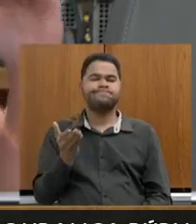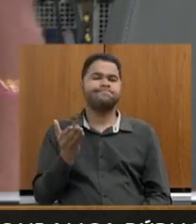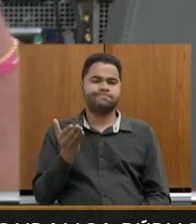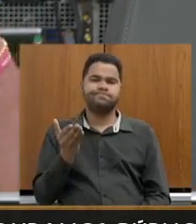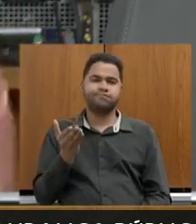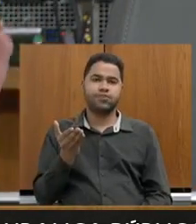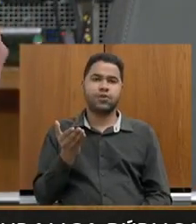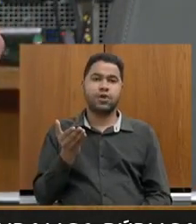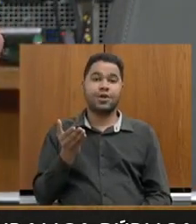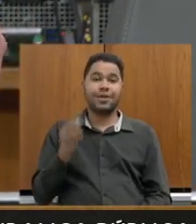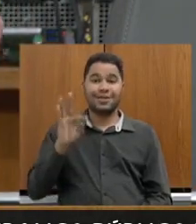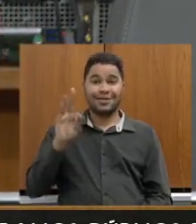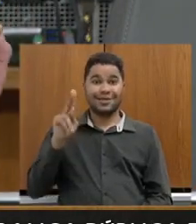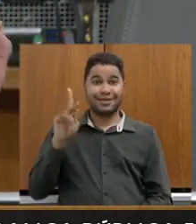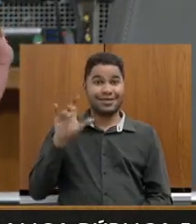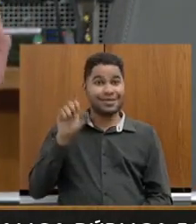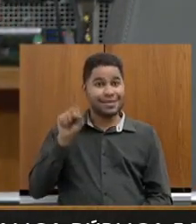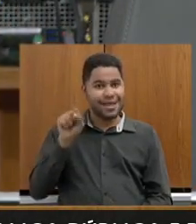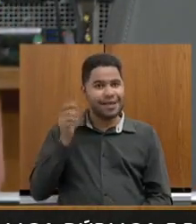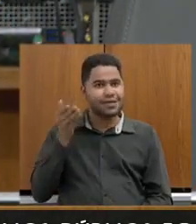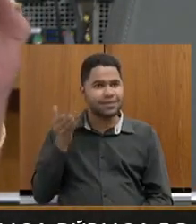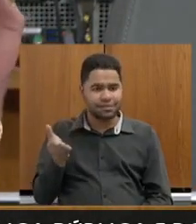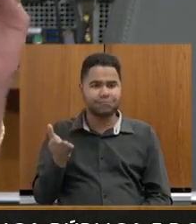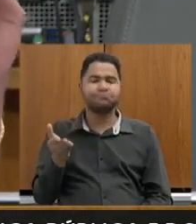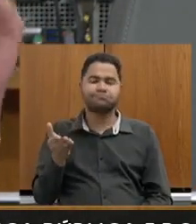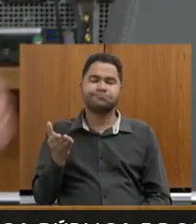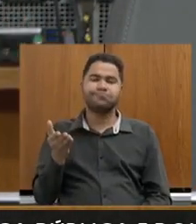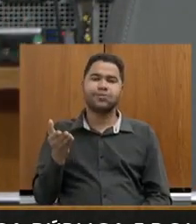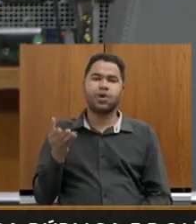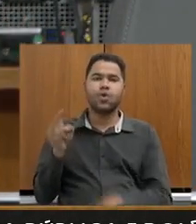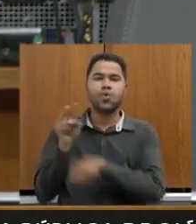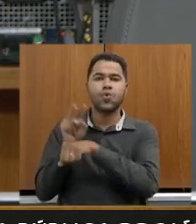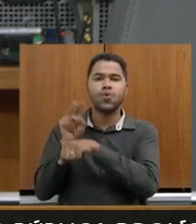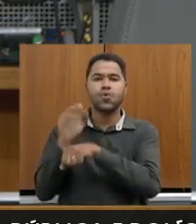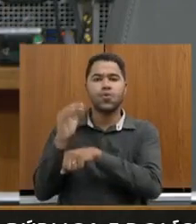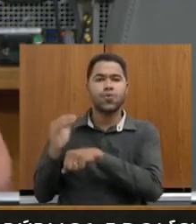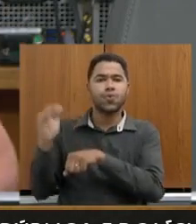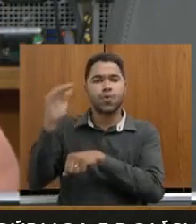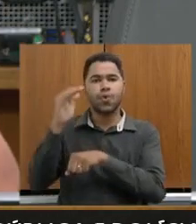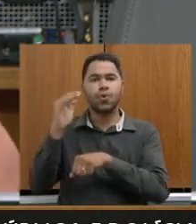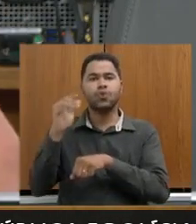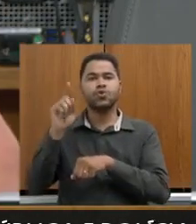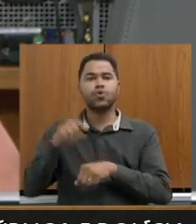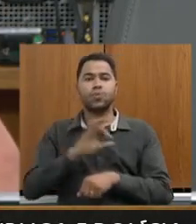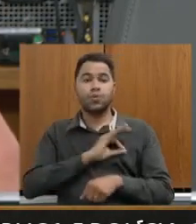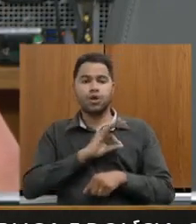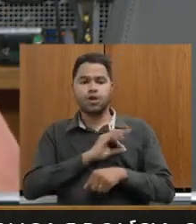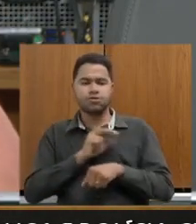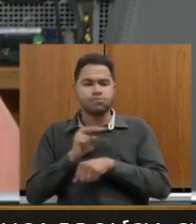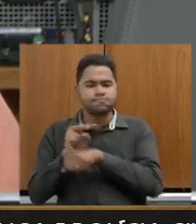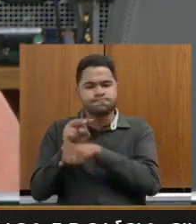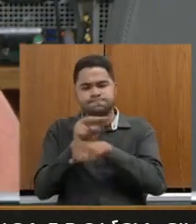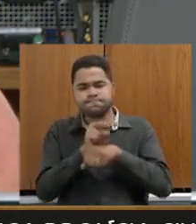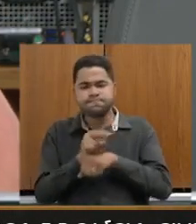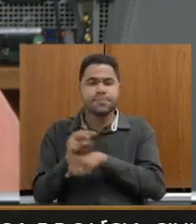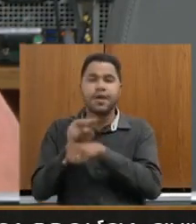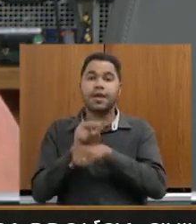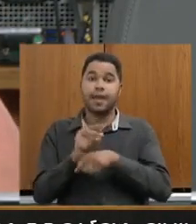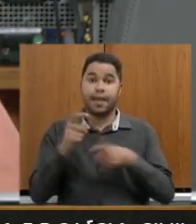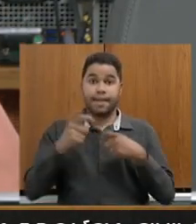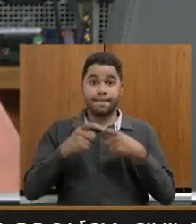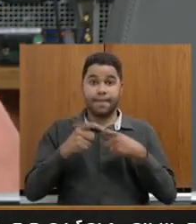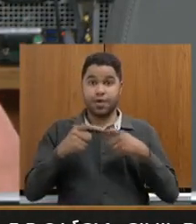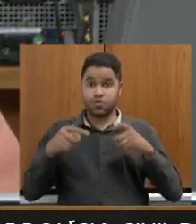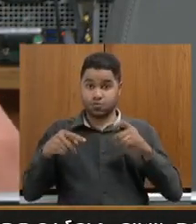termos o doutor Thales né como superintendente de polícia técnico-científica na nossa instituição ele que é